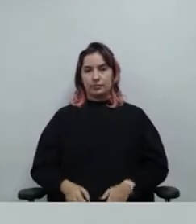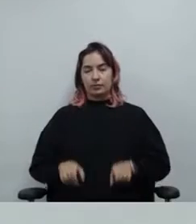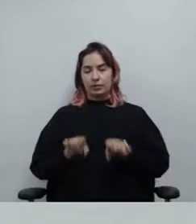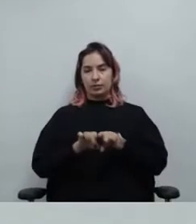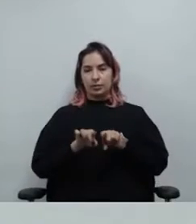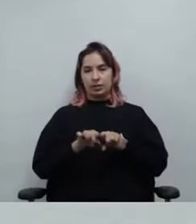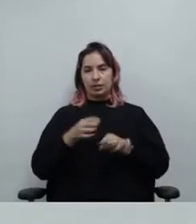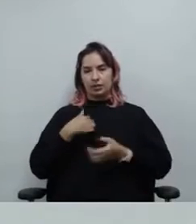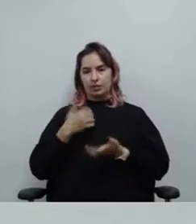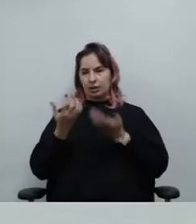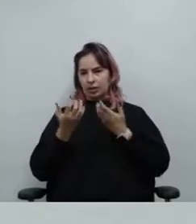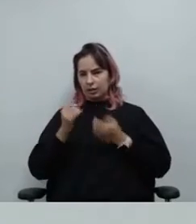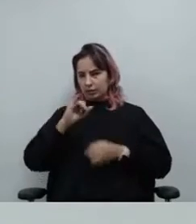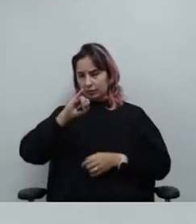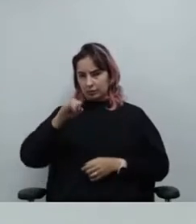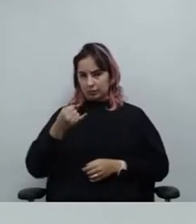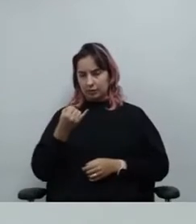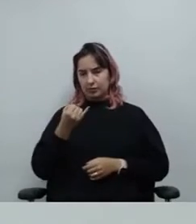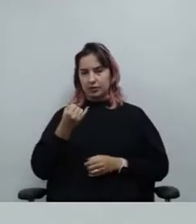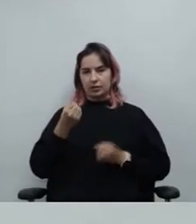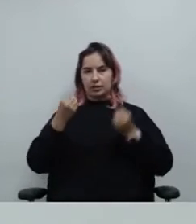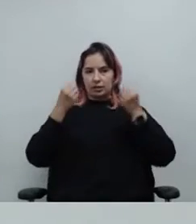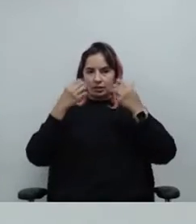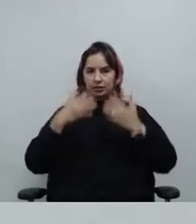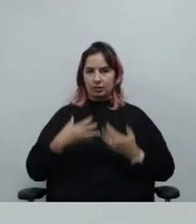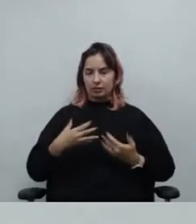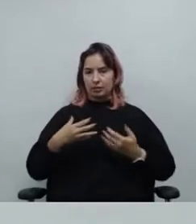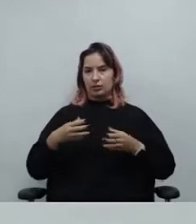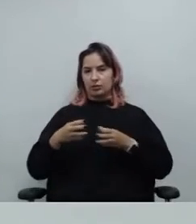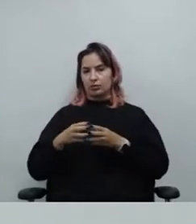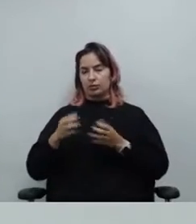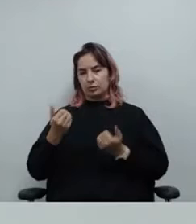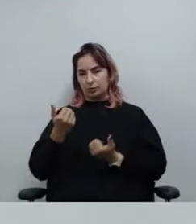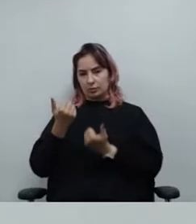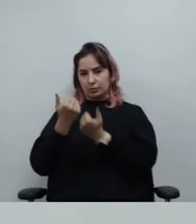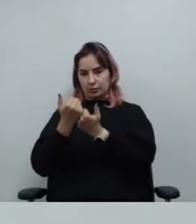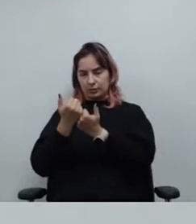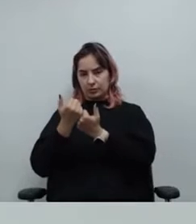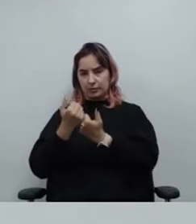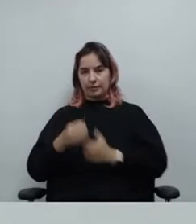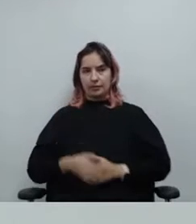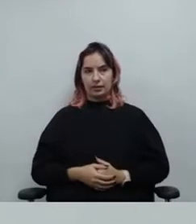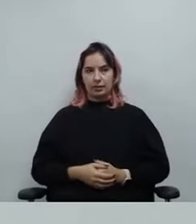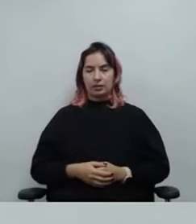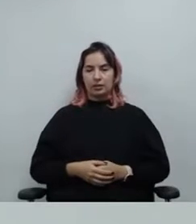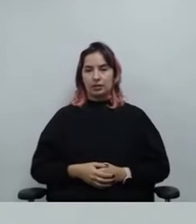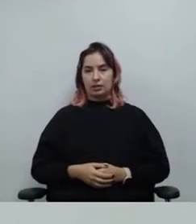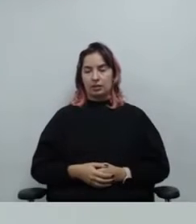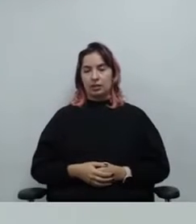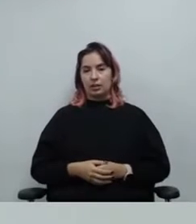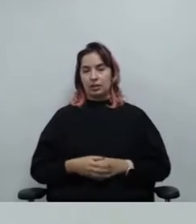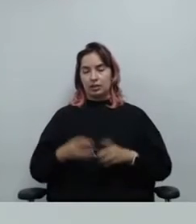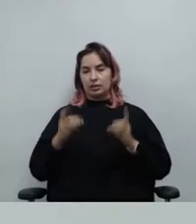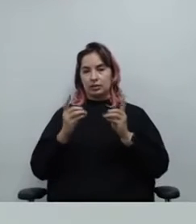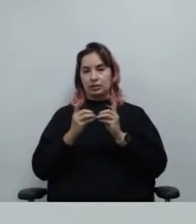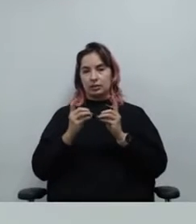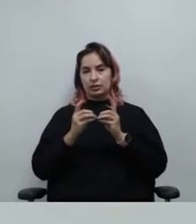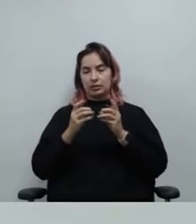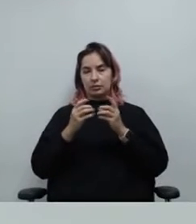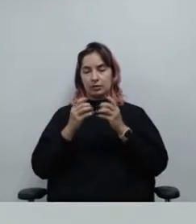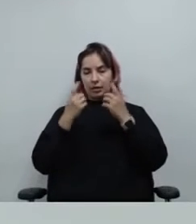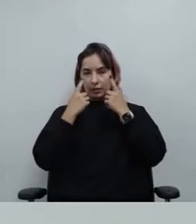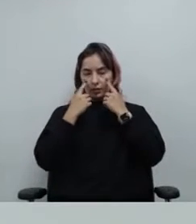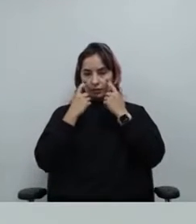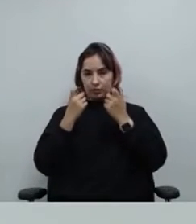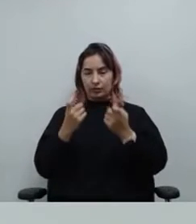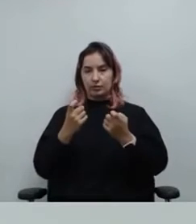gostaria de aproveitar o que me resta de tempo para falar um pouquinho sobre a Rede Apoia, esse modelo de atendimento às vítimas de violência letal,